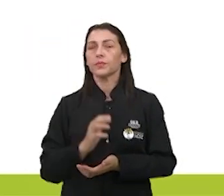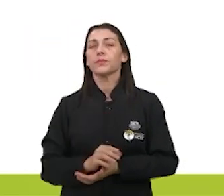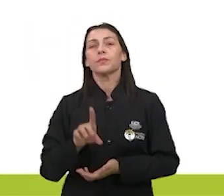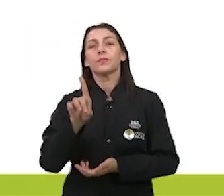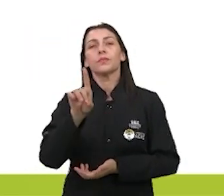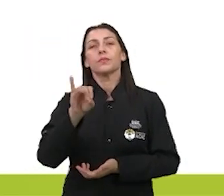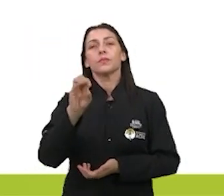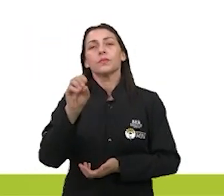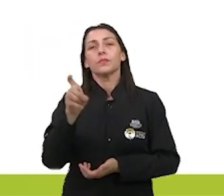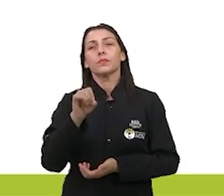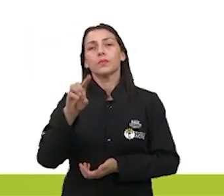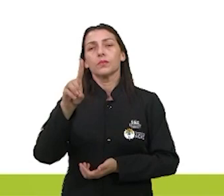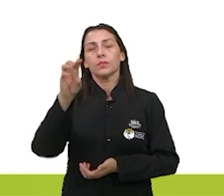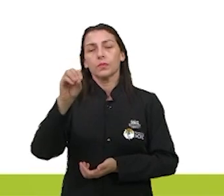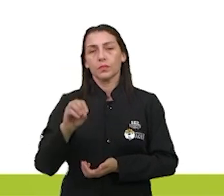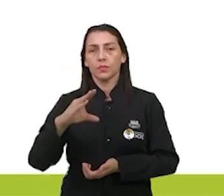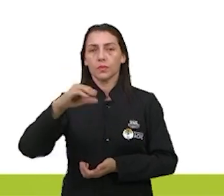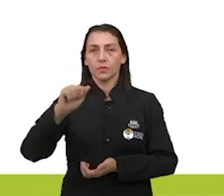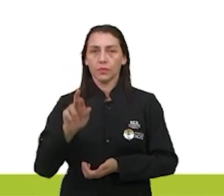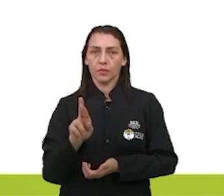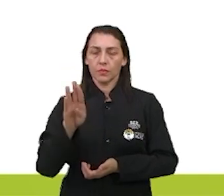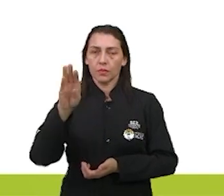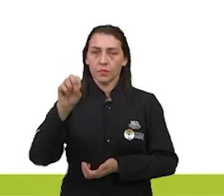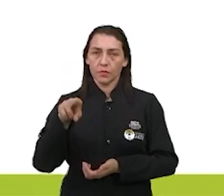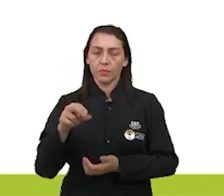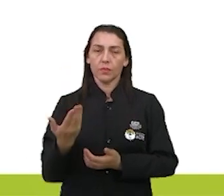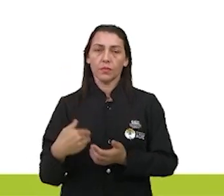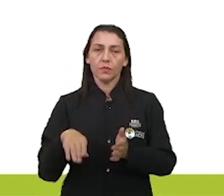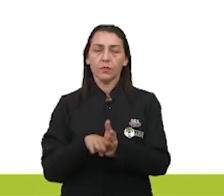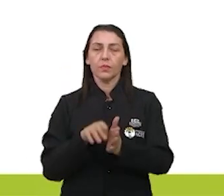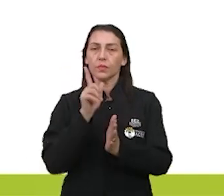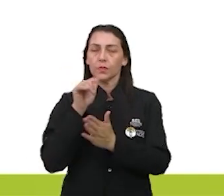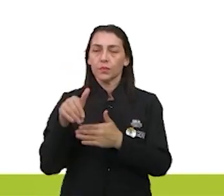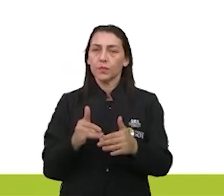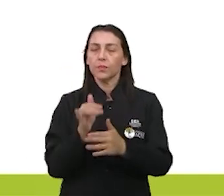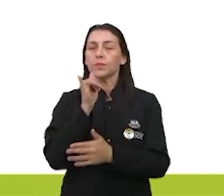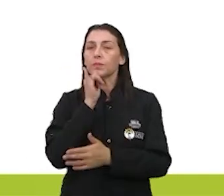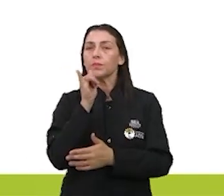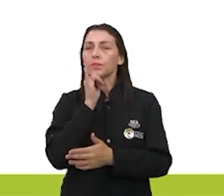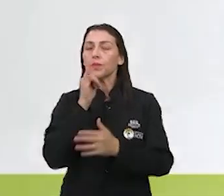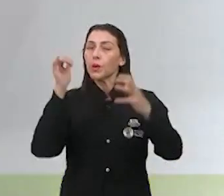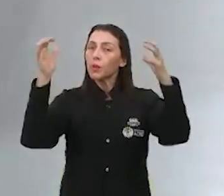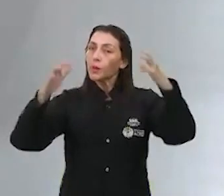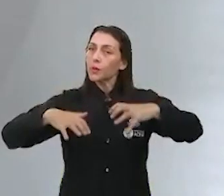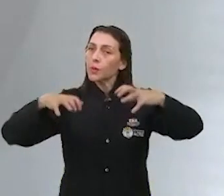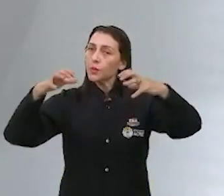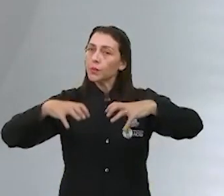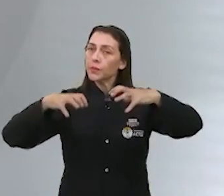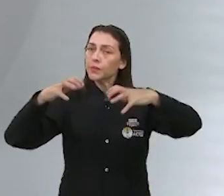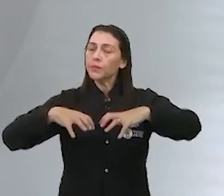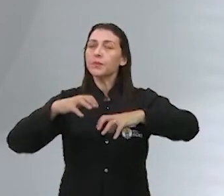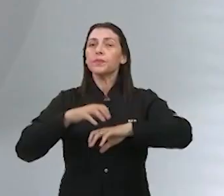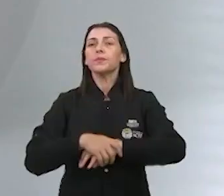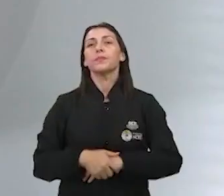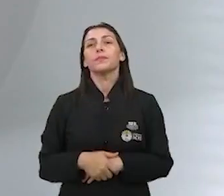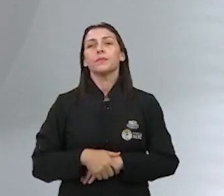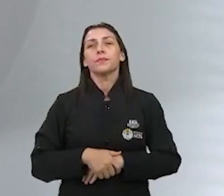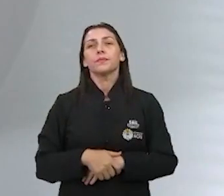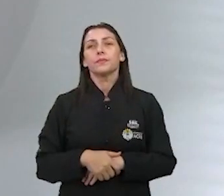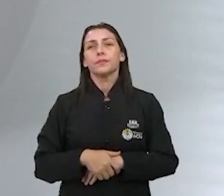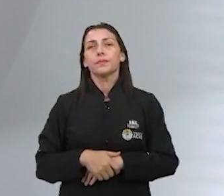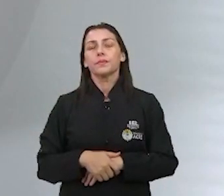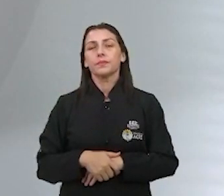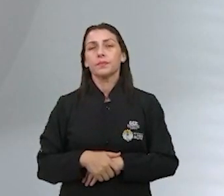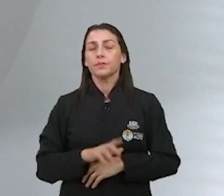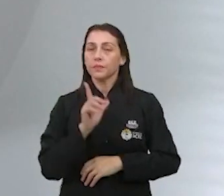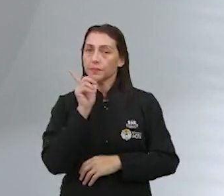dióxido de carbono quando ele chega nos rios, por exemplo? Como é que ele vai chegar ali? Chuva, tá? Ele vai se envolver ali com partículas